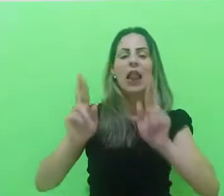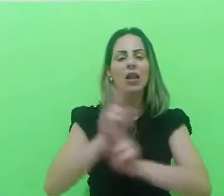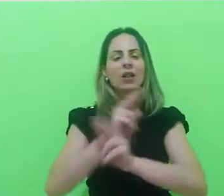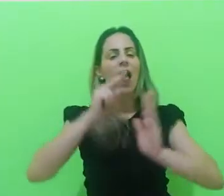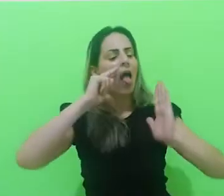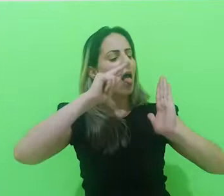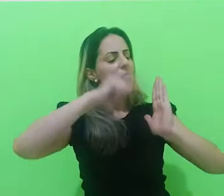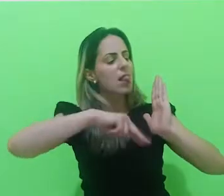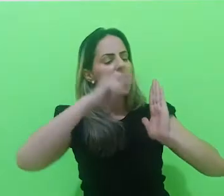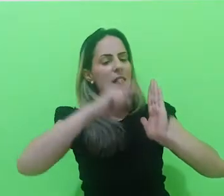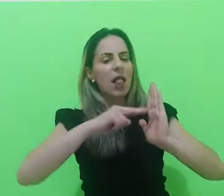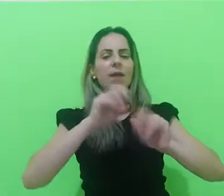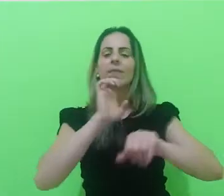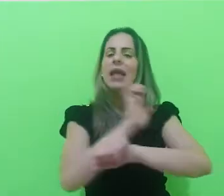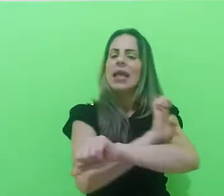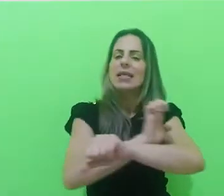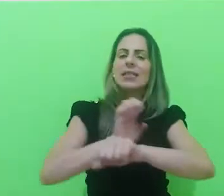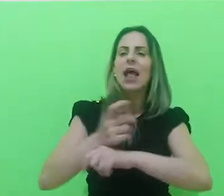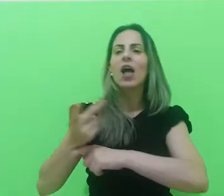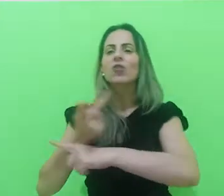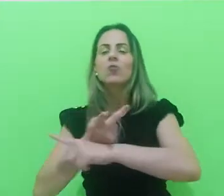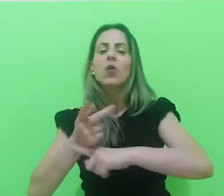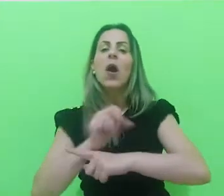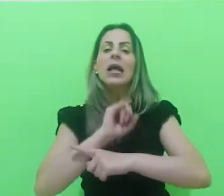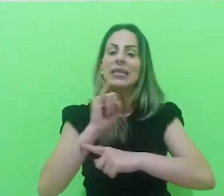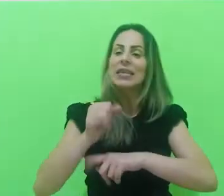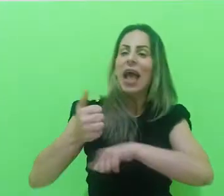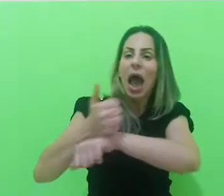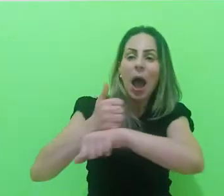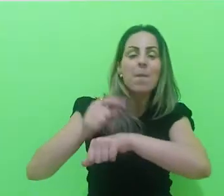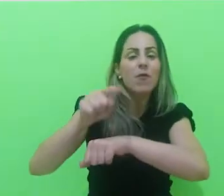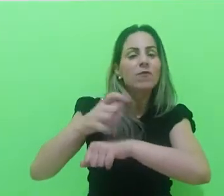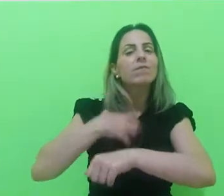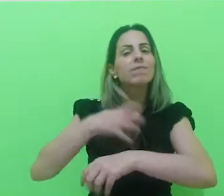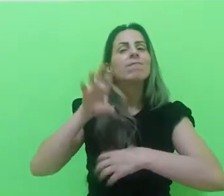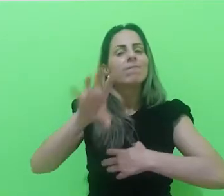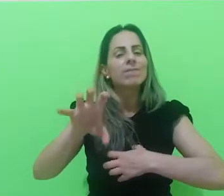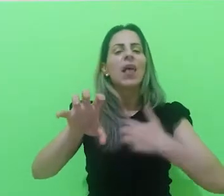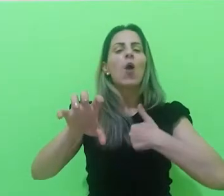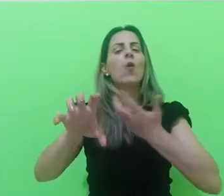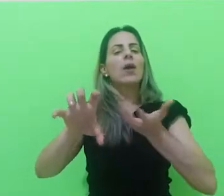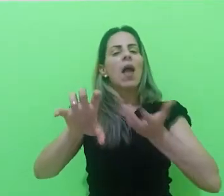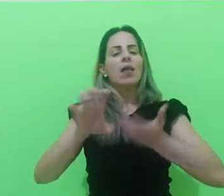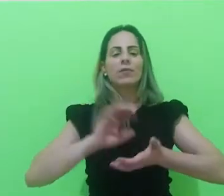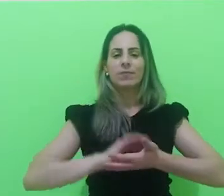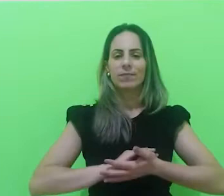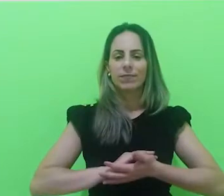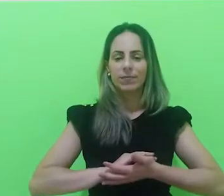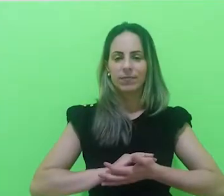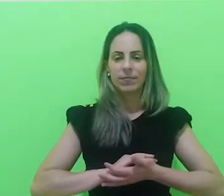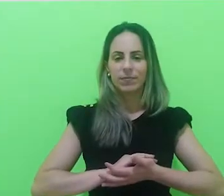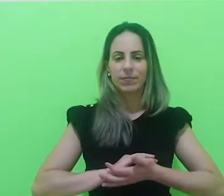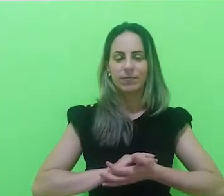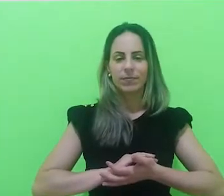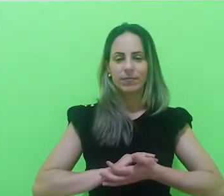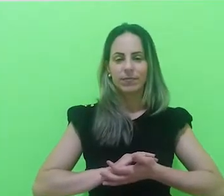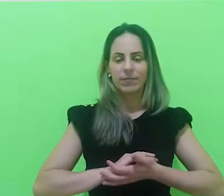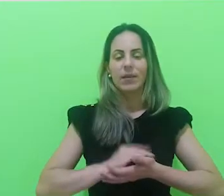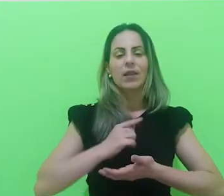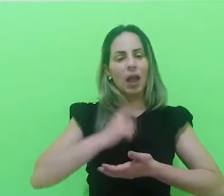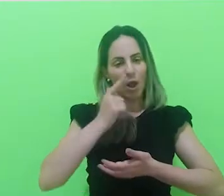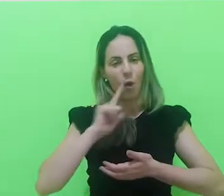respeito, procurando um estágio, para que você veja se é essa profissão realmente que você quer. Um outro ponto